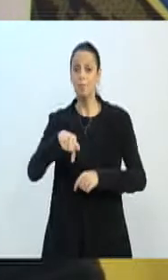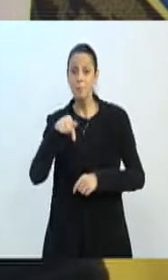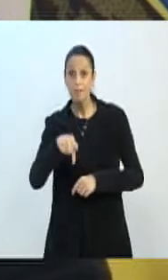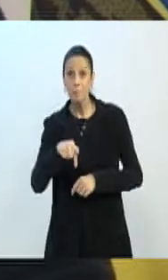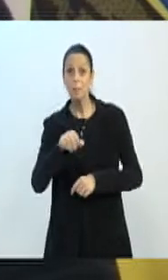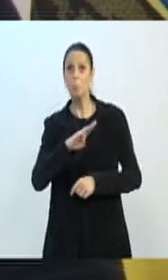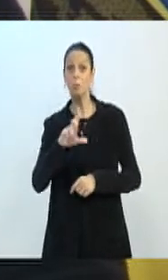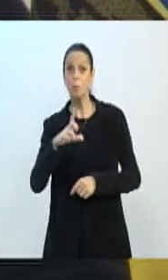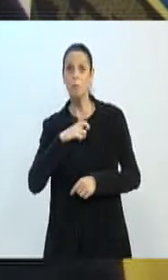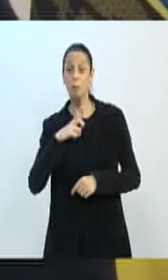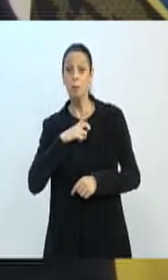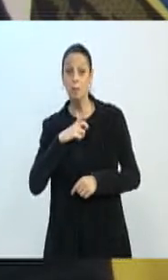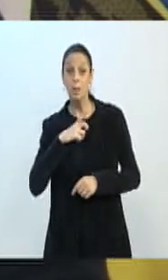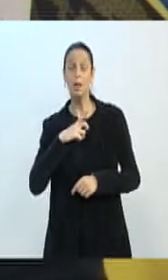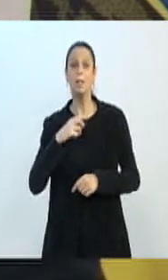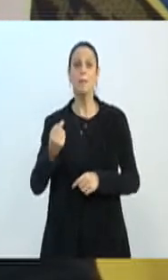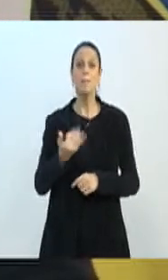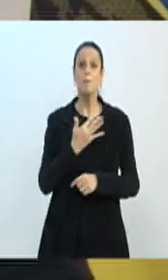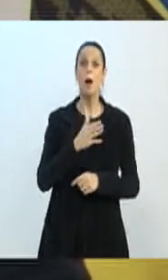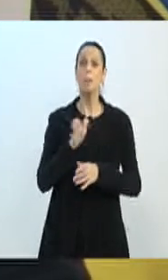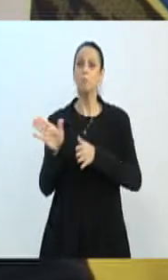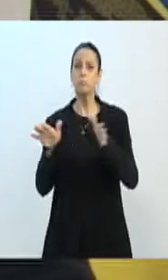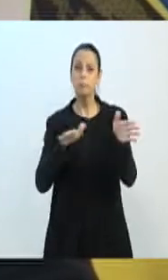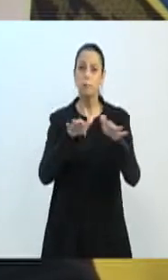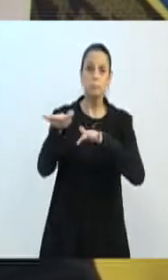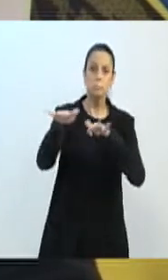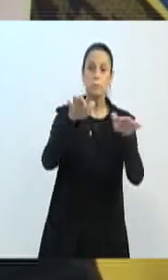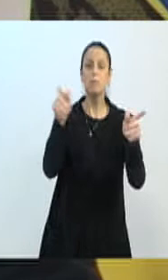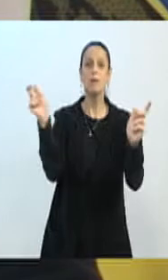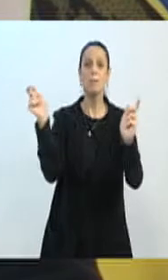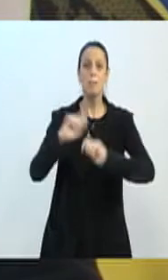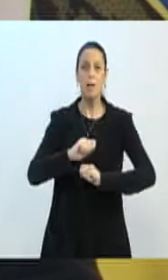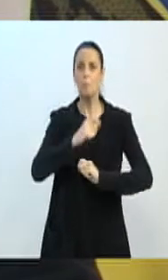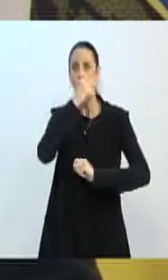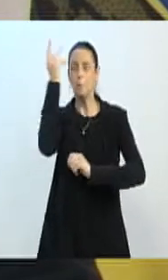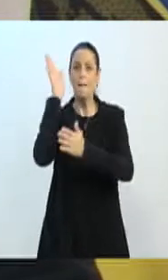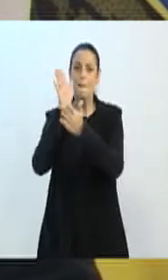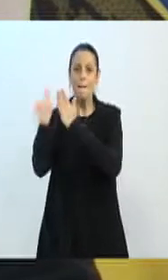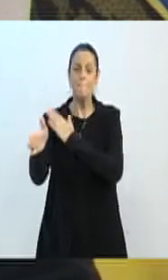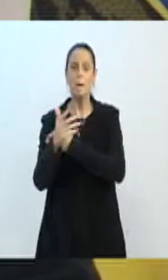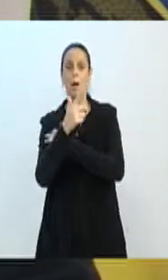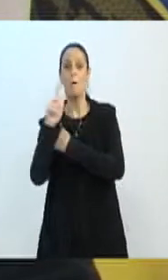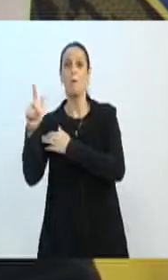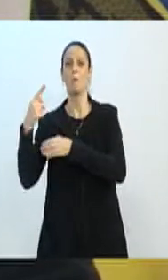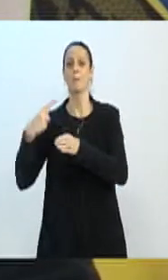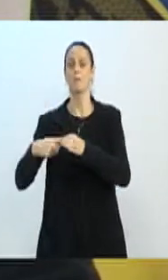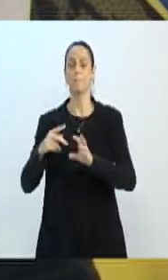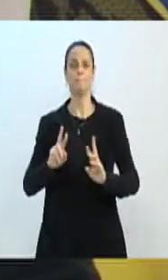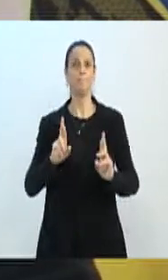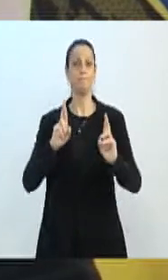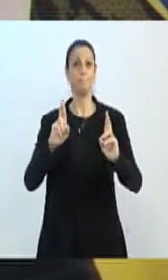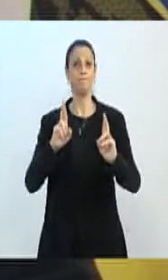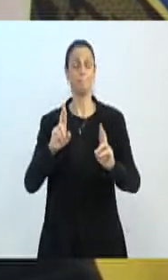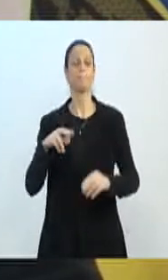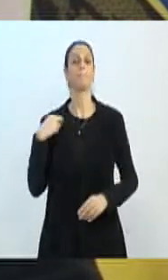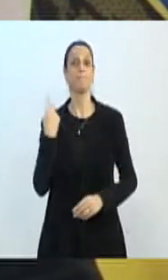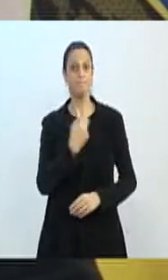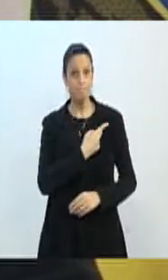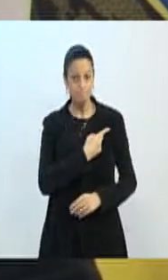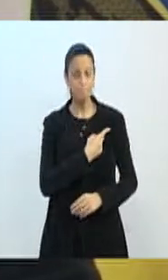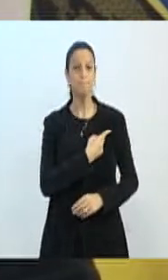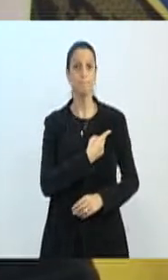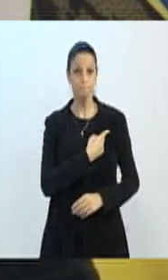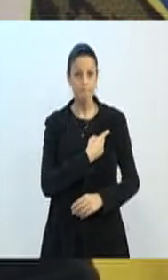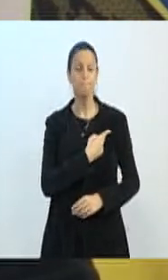qualquer momento ele pode deslocar para outro município e acabar escapando mais tô somos que consigo consigo a